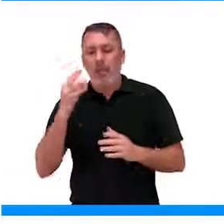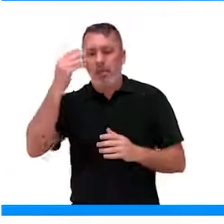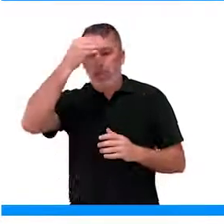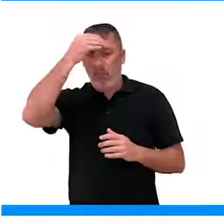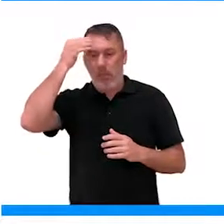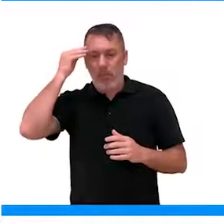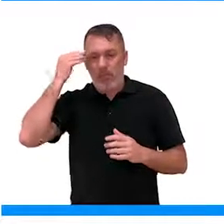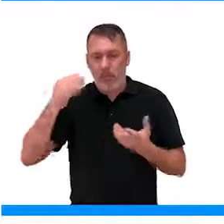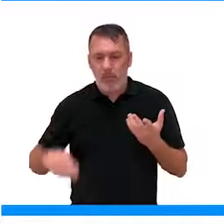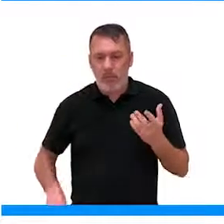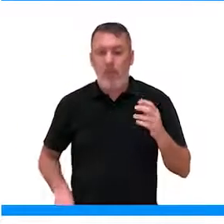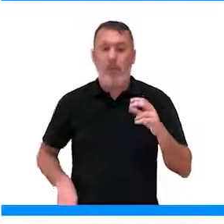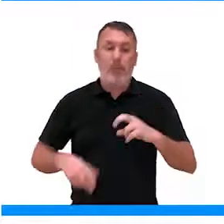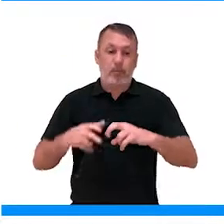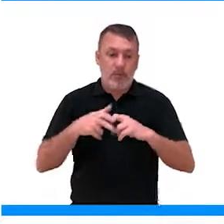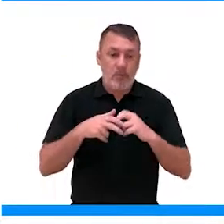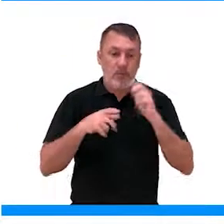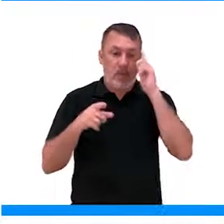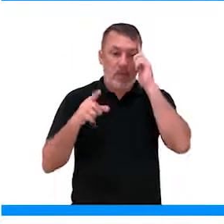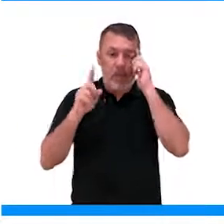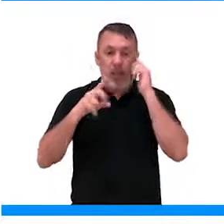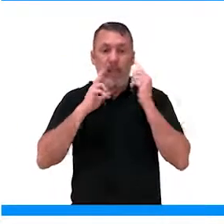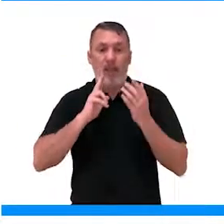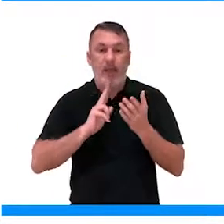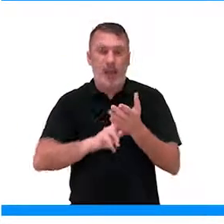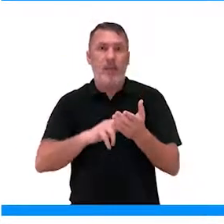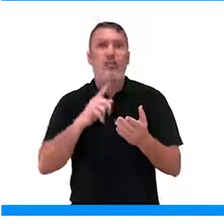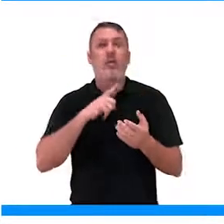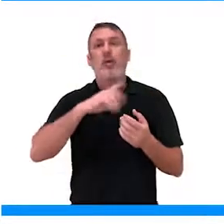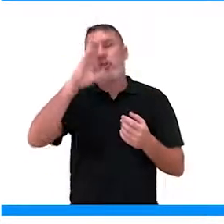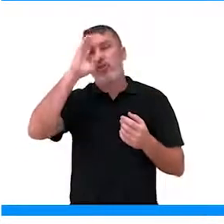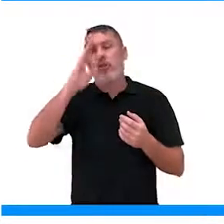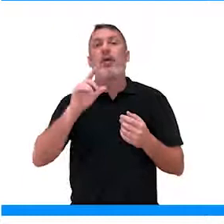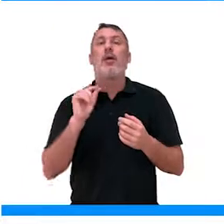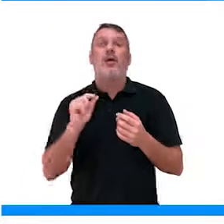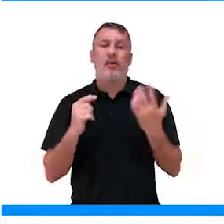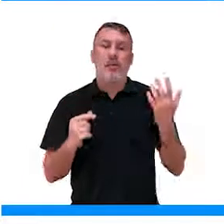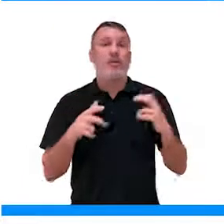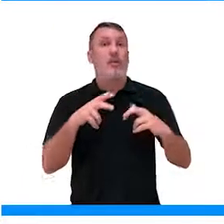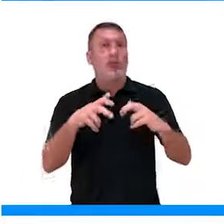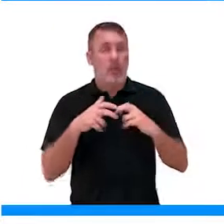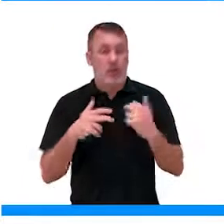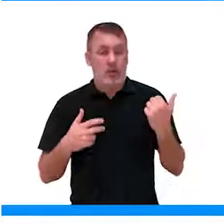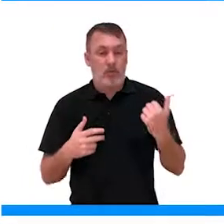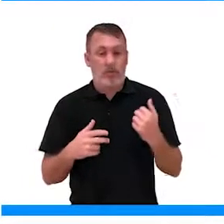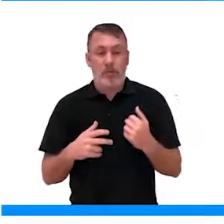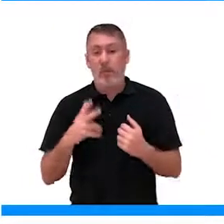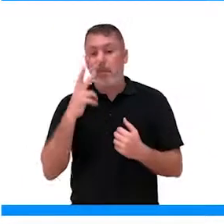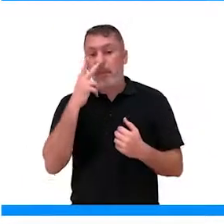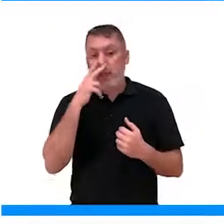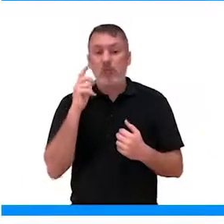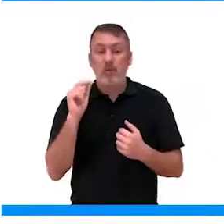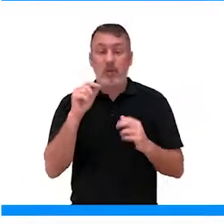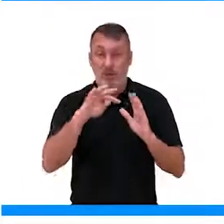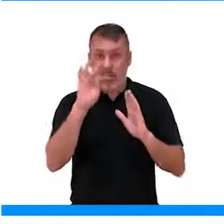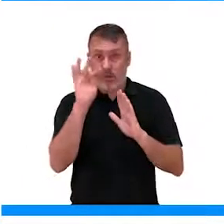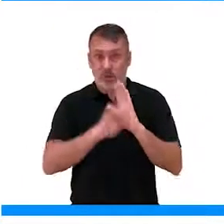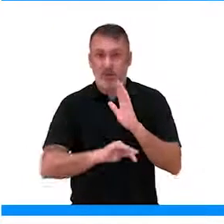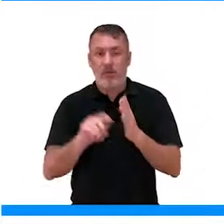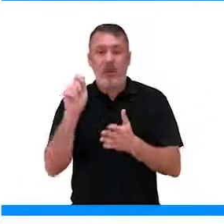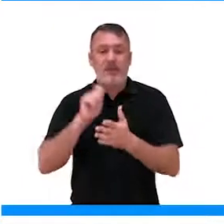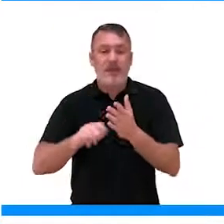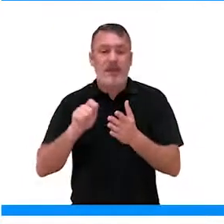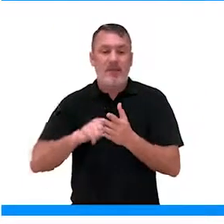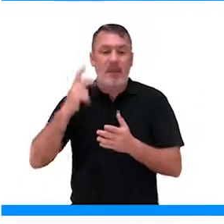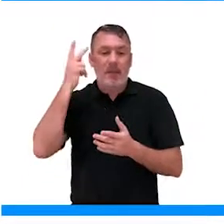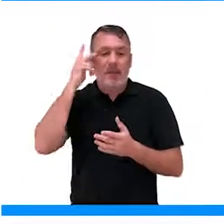estou velho. E aí, a carta é endereçada a alguém. Nesse caso, parece que